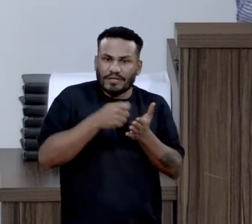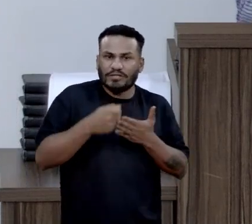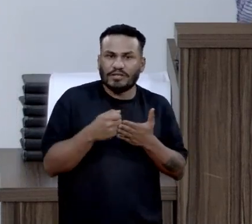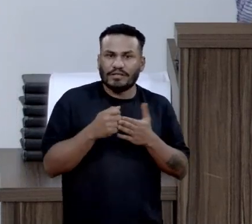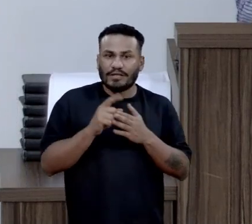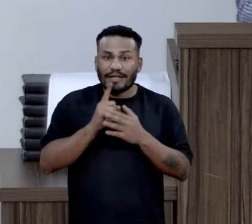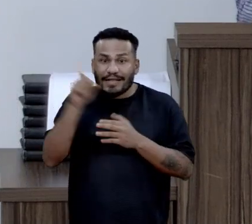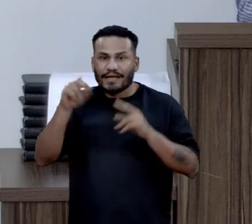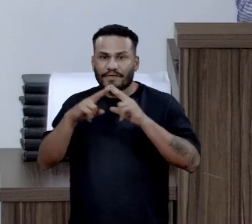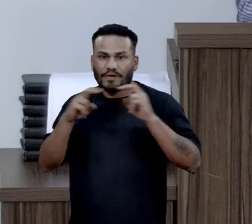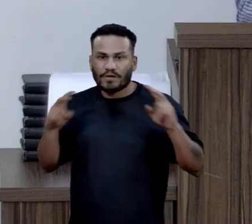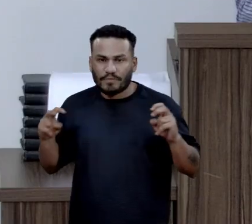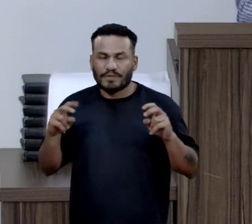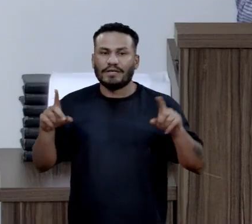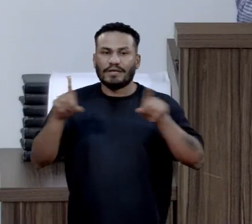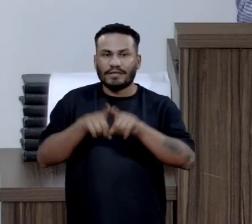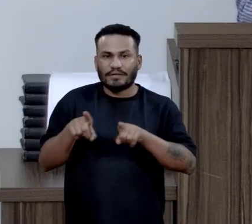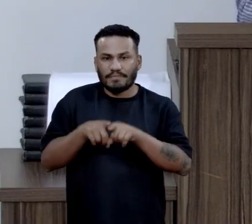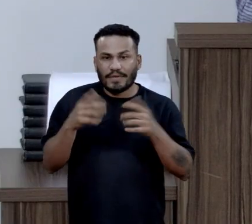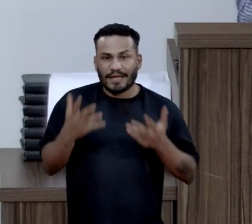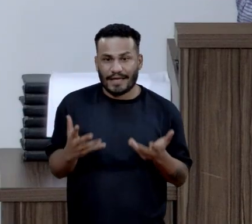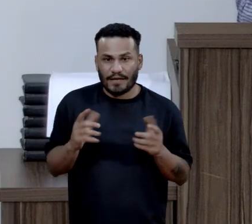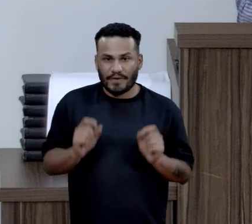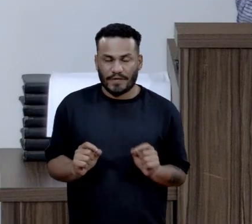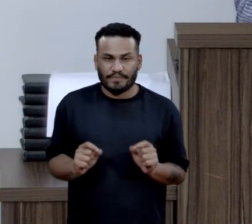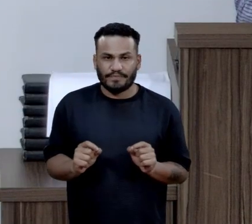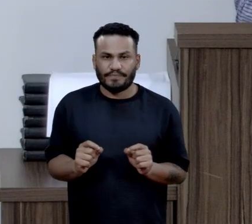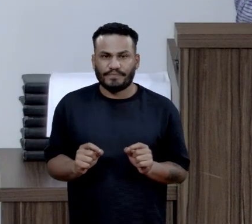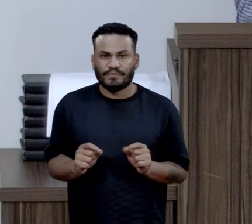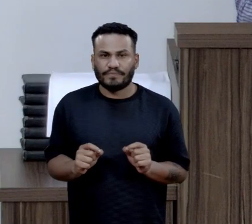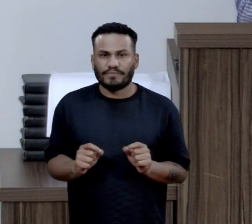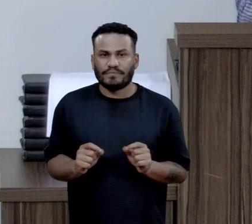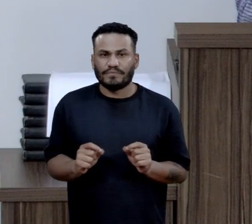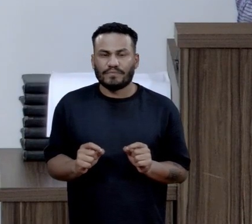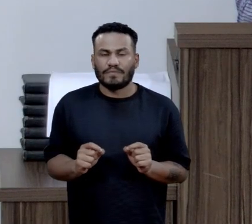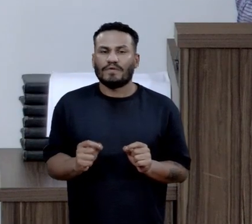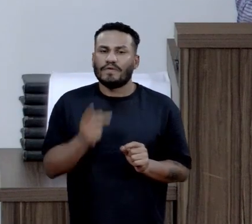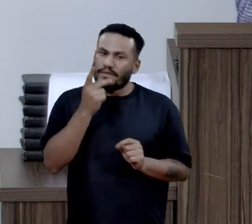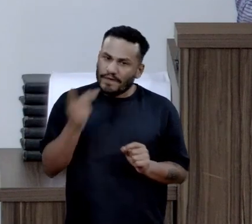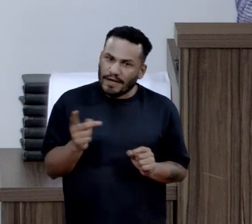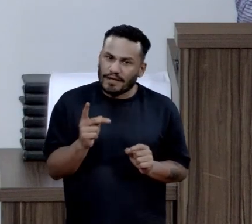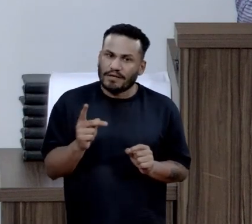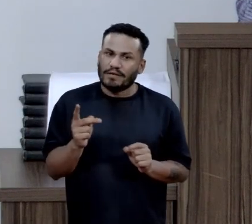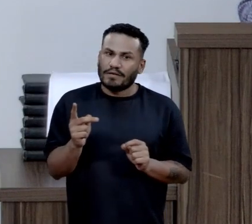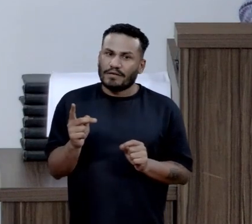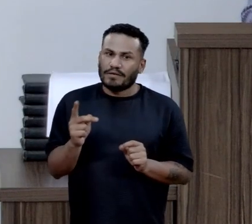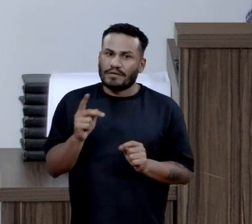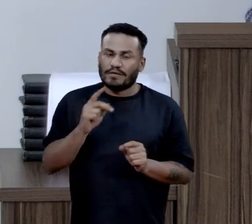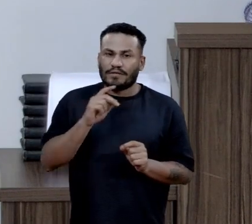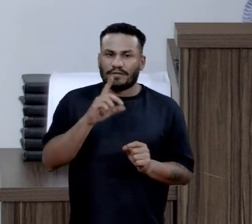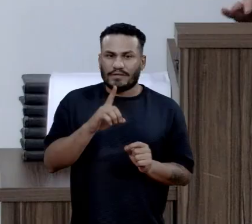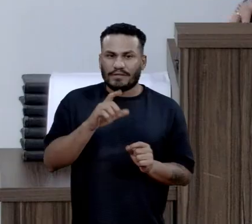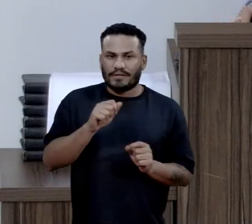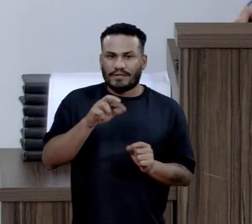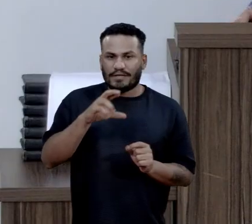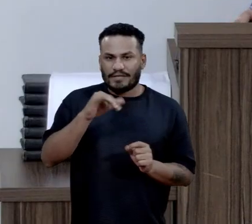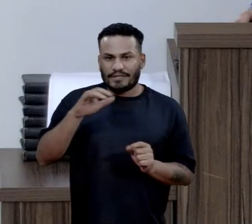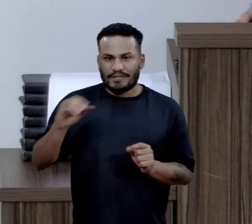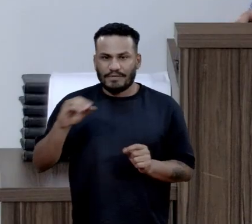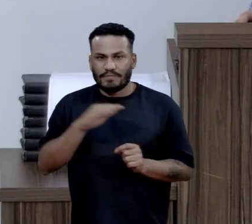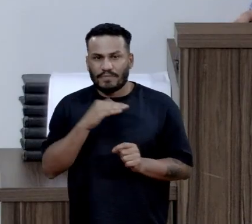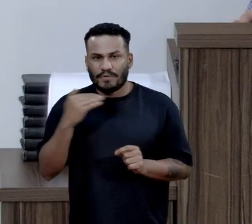em Florianópolis e também quero dizer que o senhor Darcy Peters, né, veio a